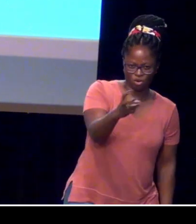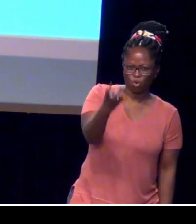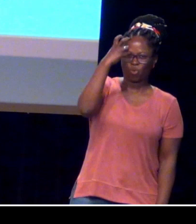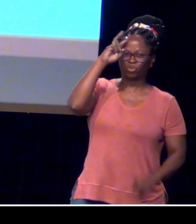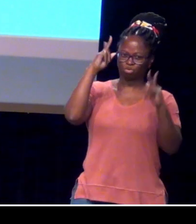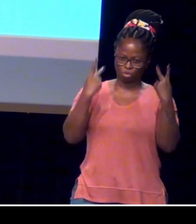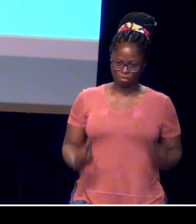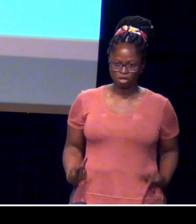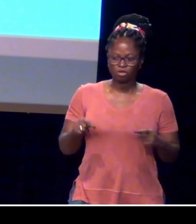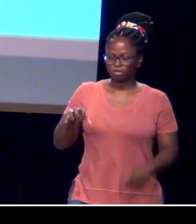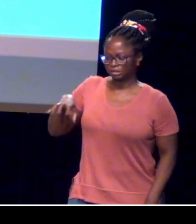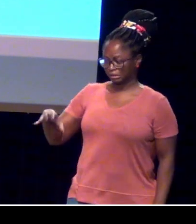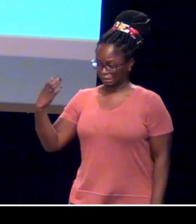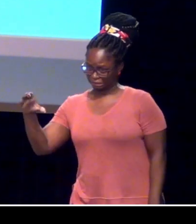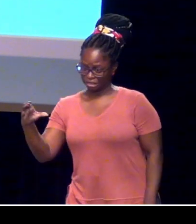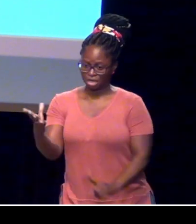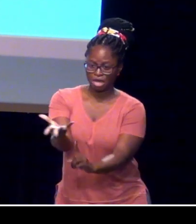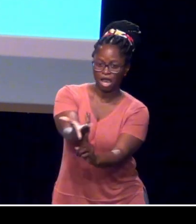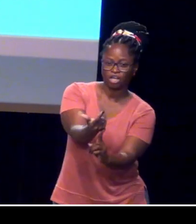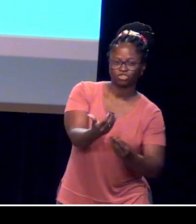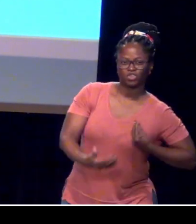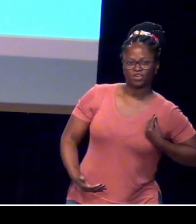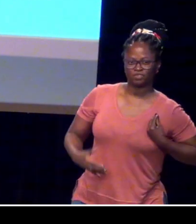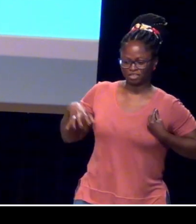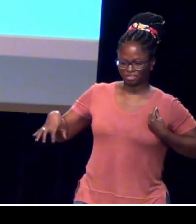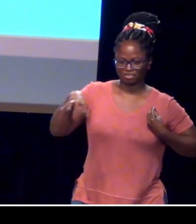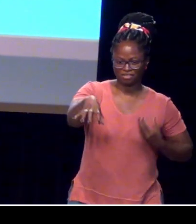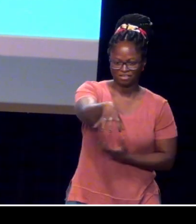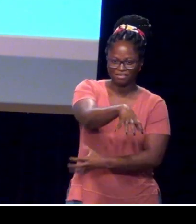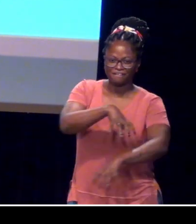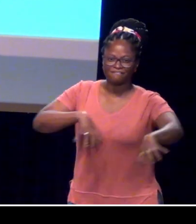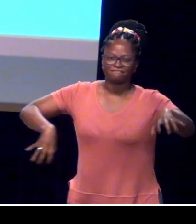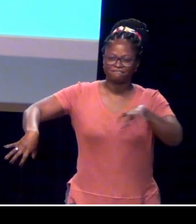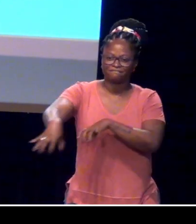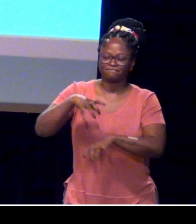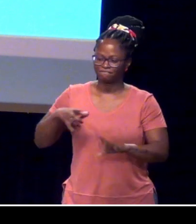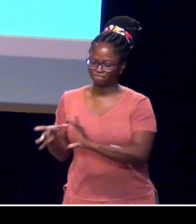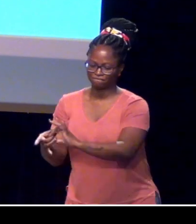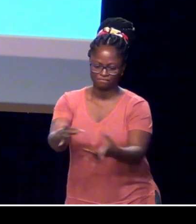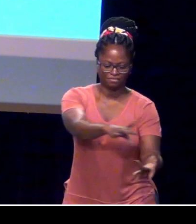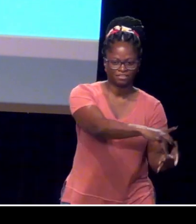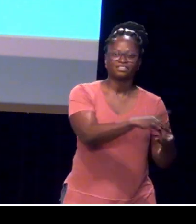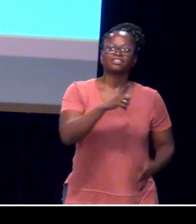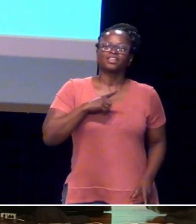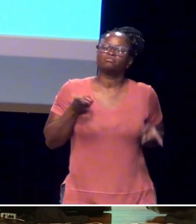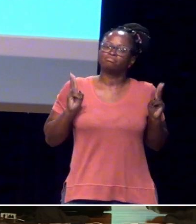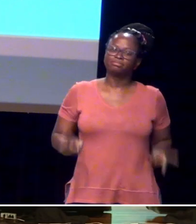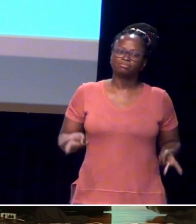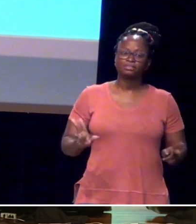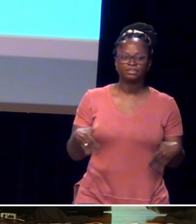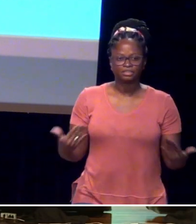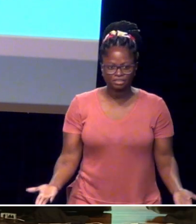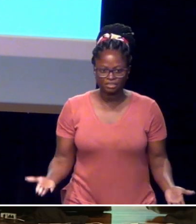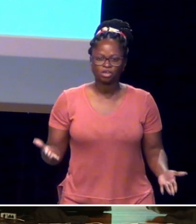cultura humana: ciência, arte e vida. Uma é mutuamente responsável pela outra.